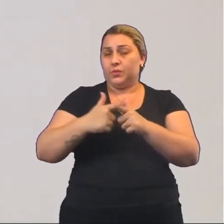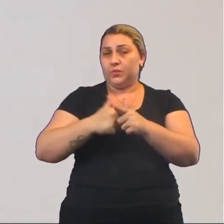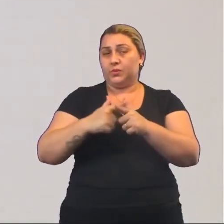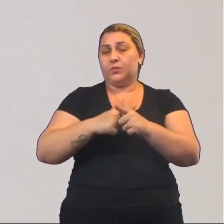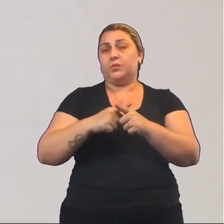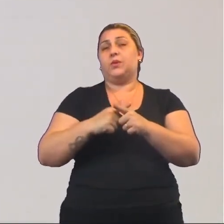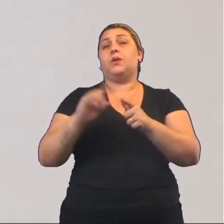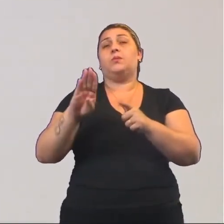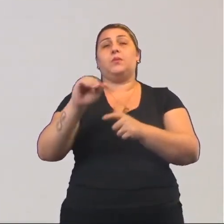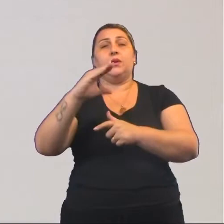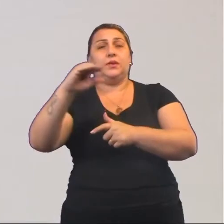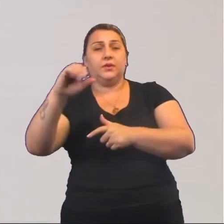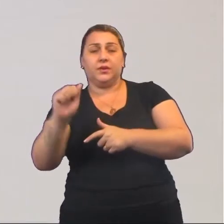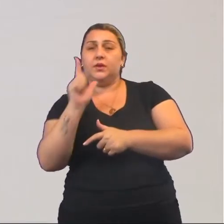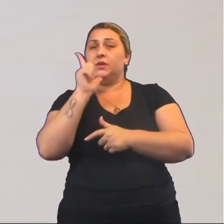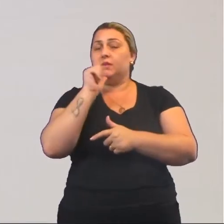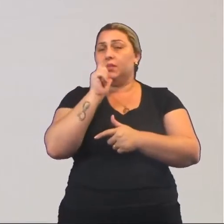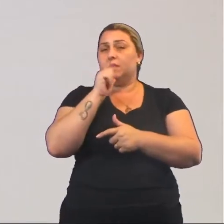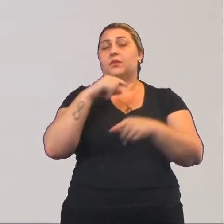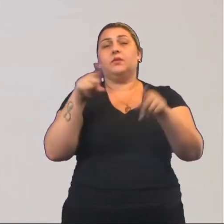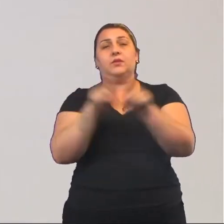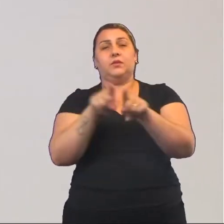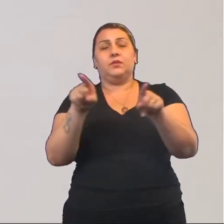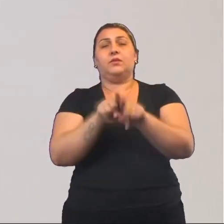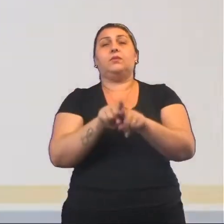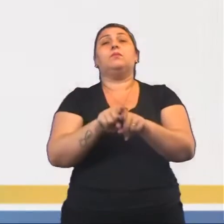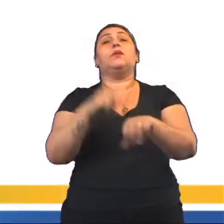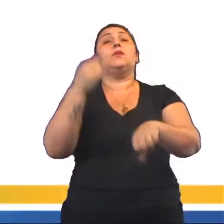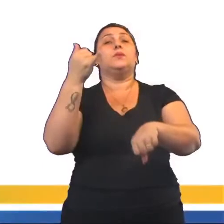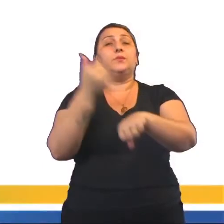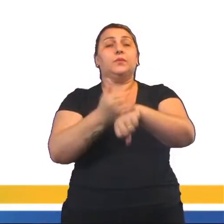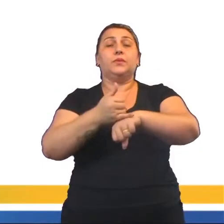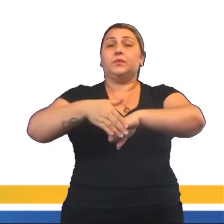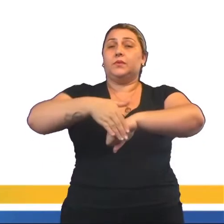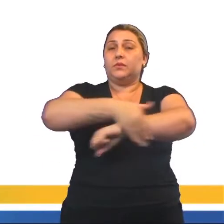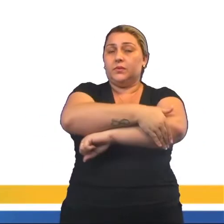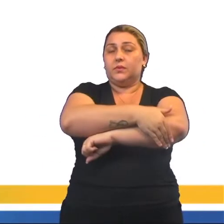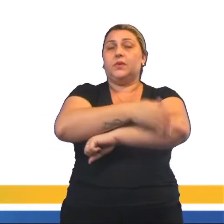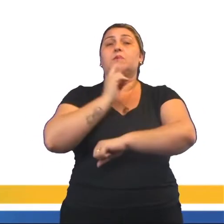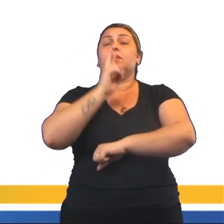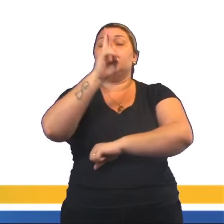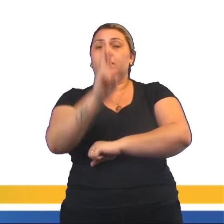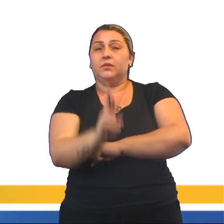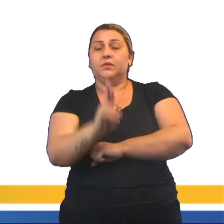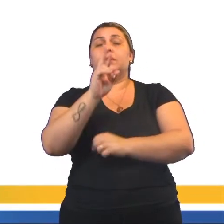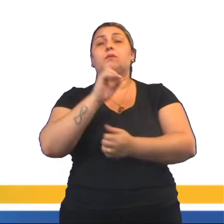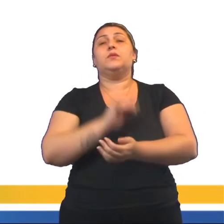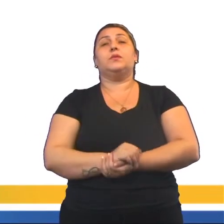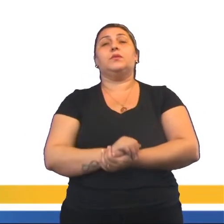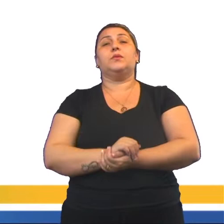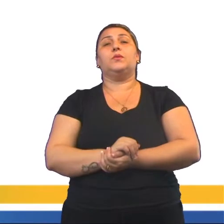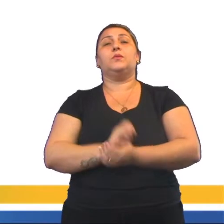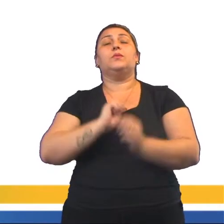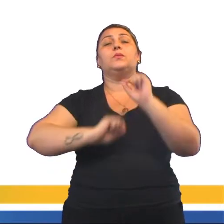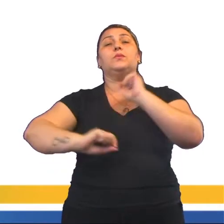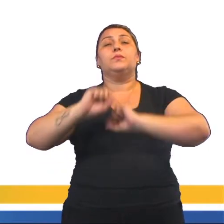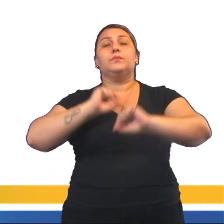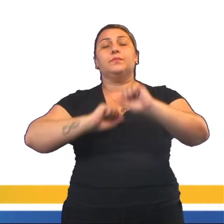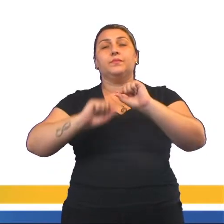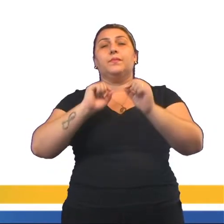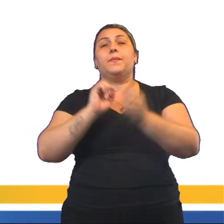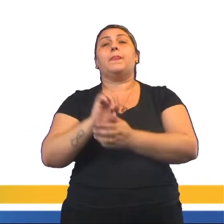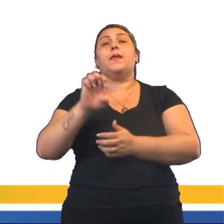as bacias hidrográficas ou até mesmo as ferrovias? A resposta está exatamente no incremento